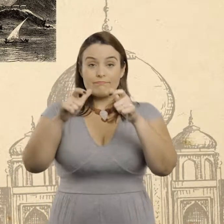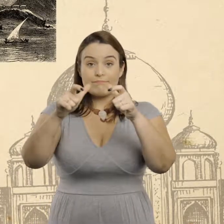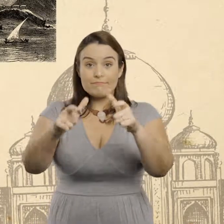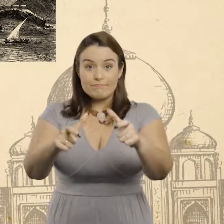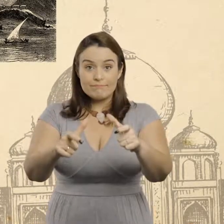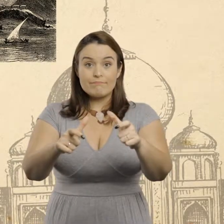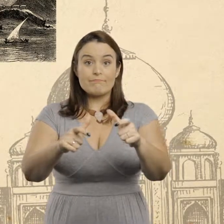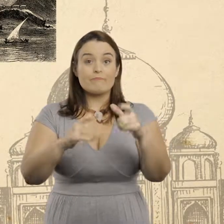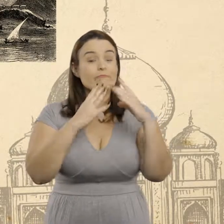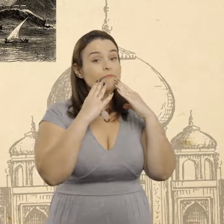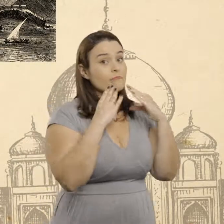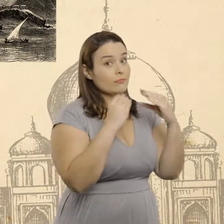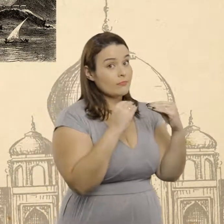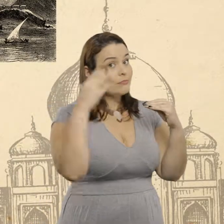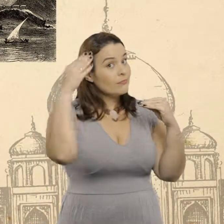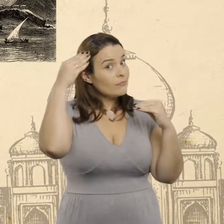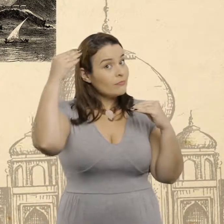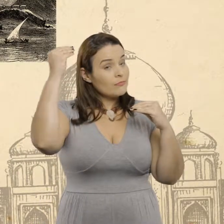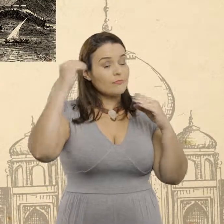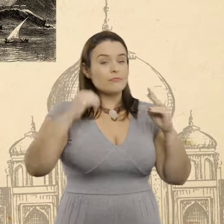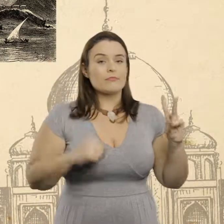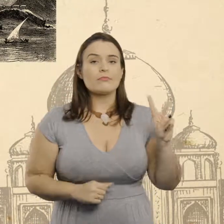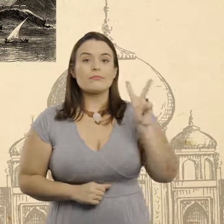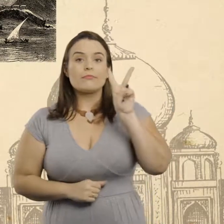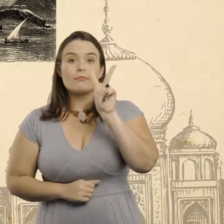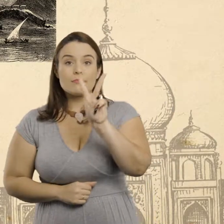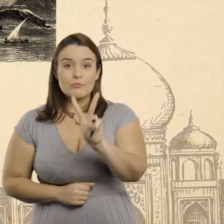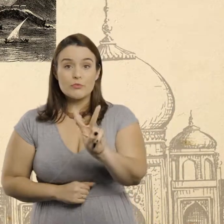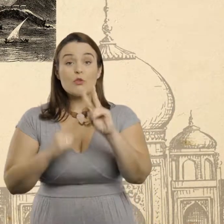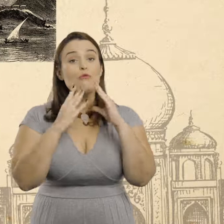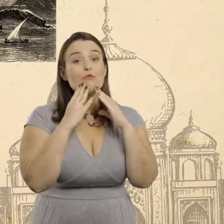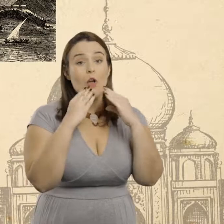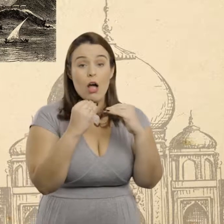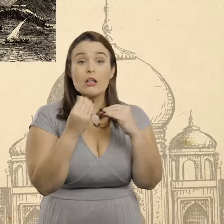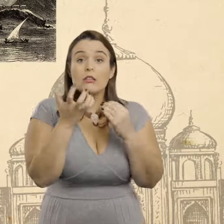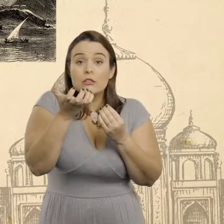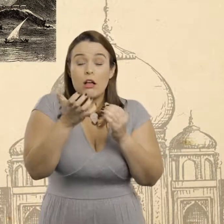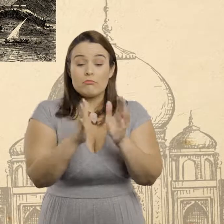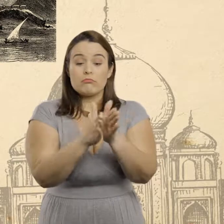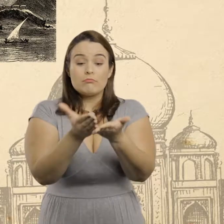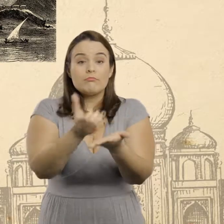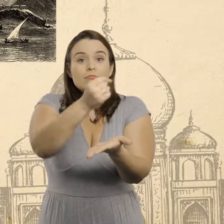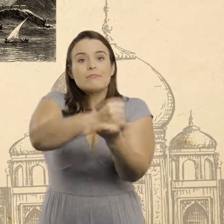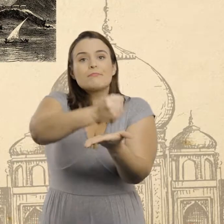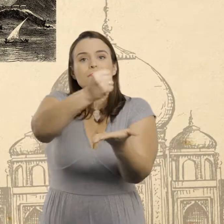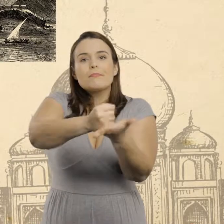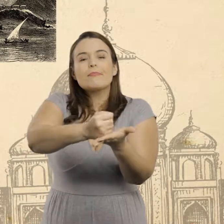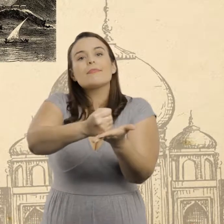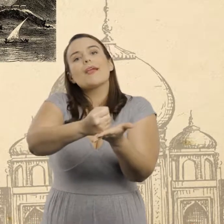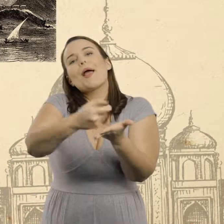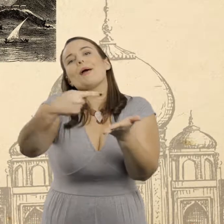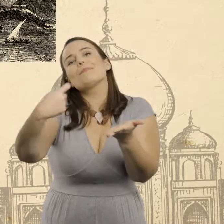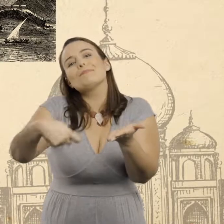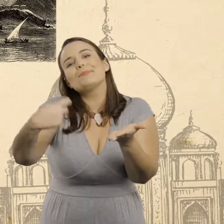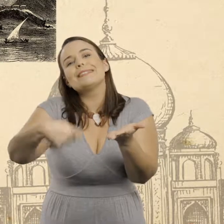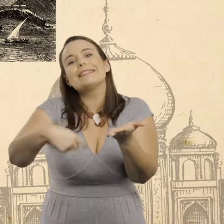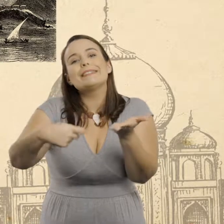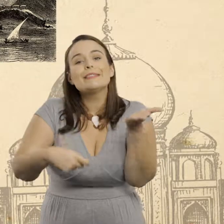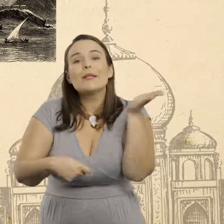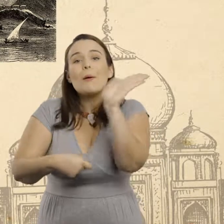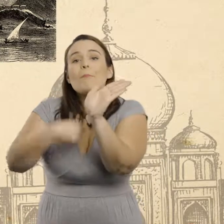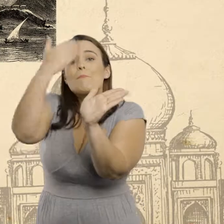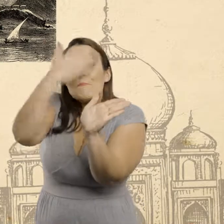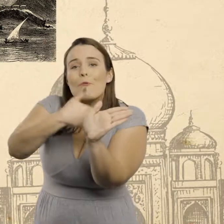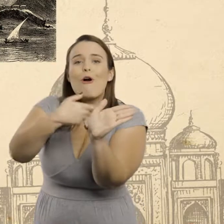próxima parada, Phileas Fogg e Passepartout desembarcaram. Phileas Fogg queria carimbar o passaporte. Por causa da aposta,